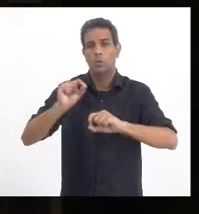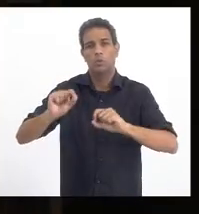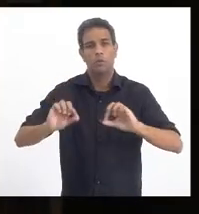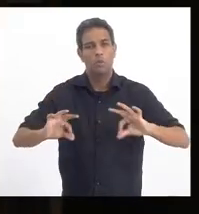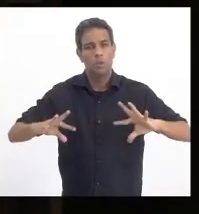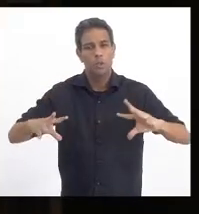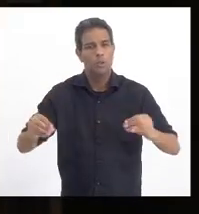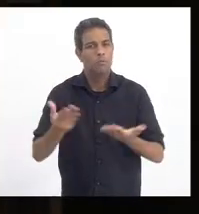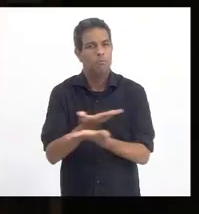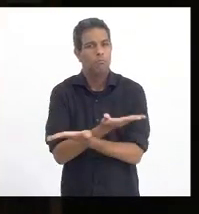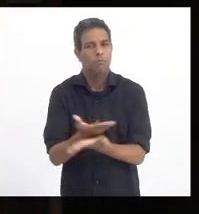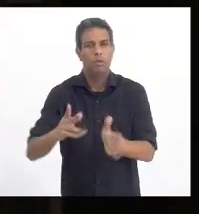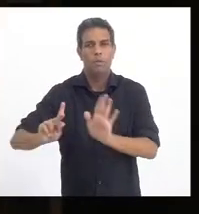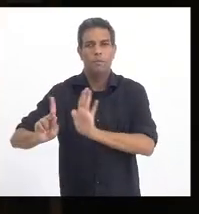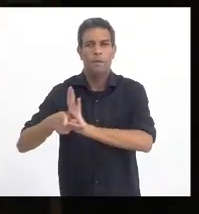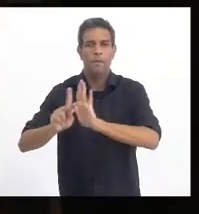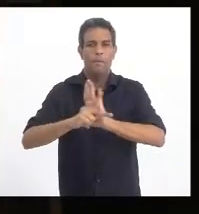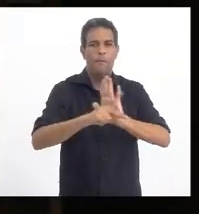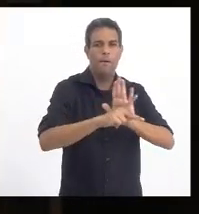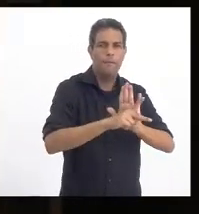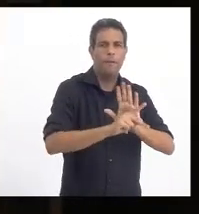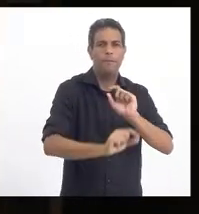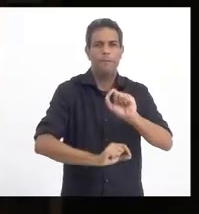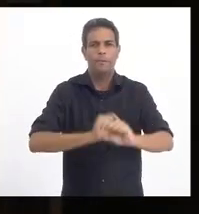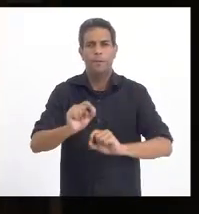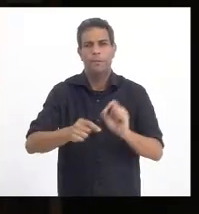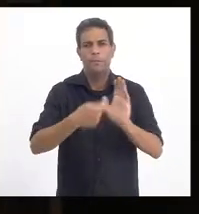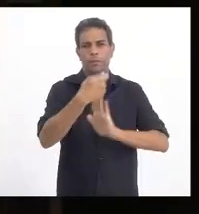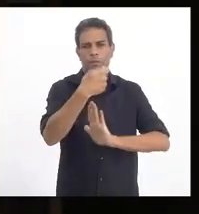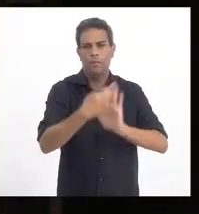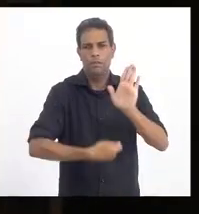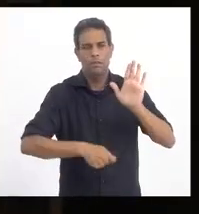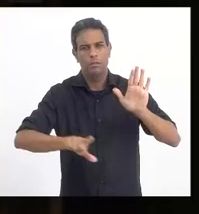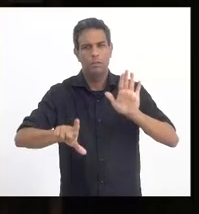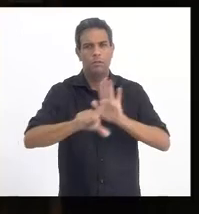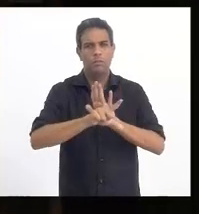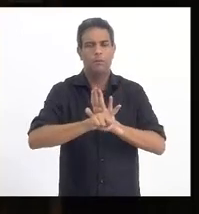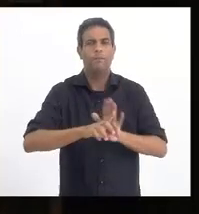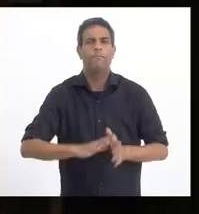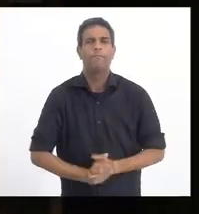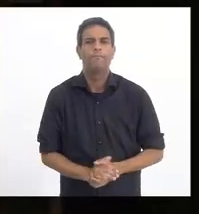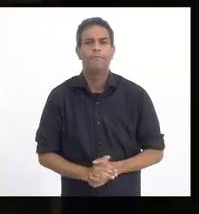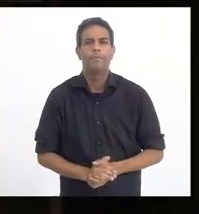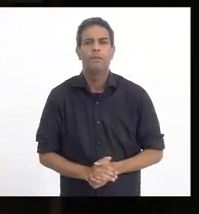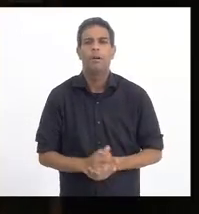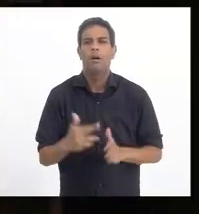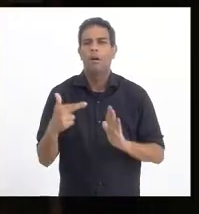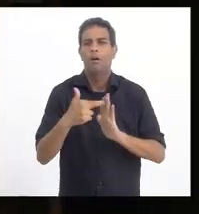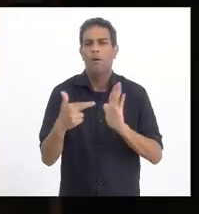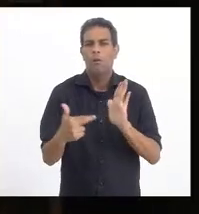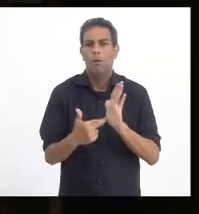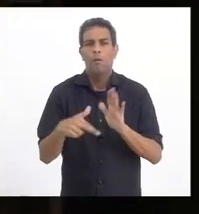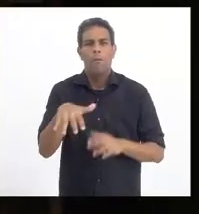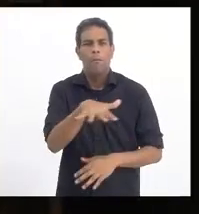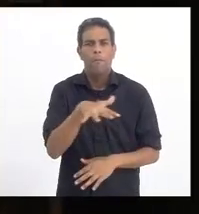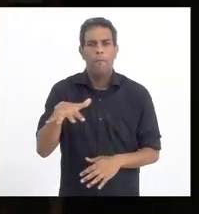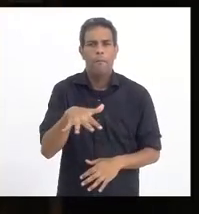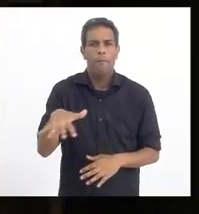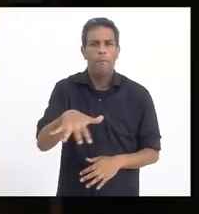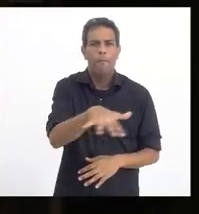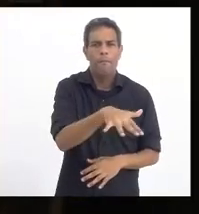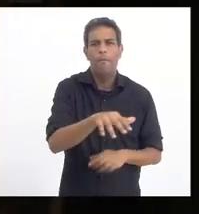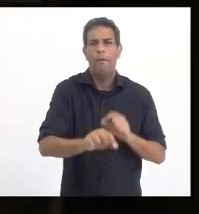deles e assim foi incorporado no texto da Lei as normas gerais de